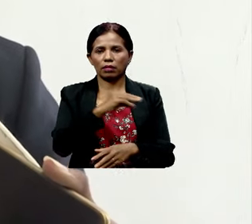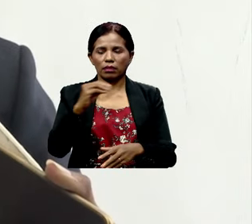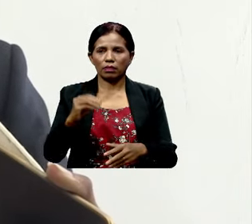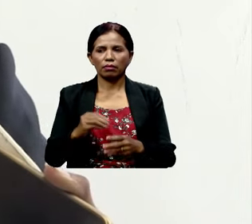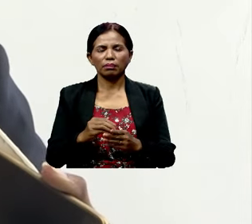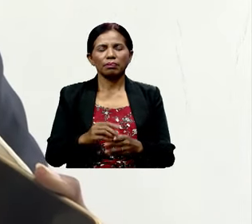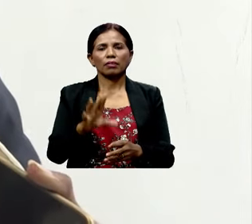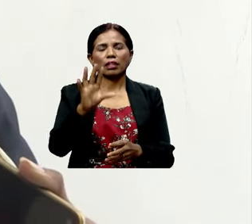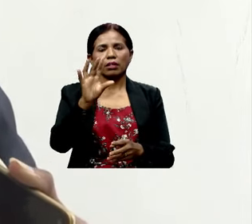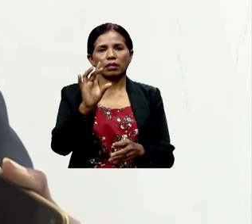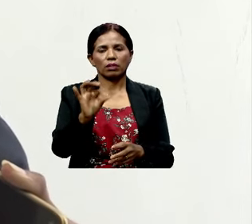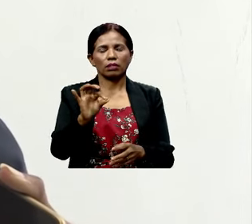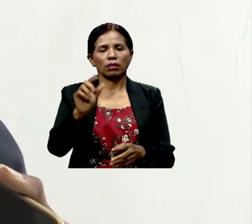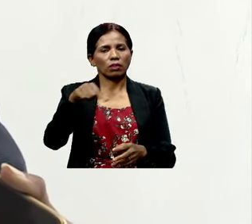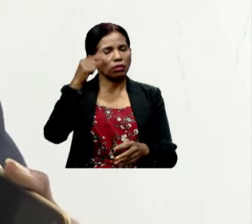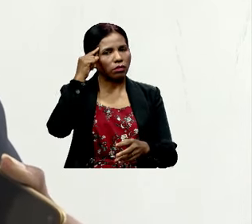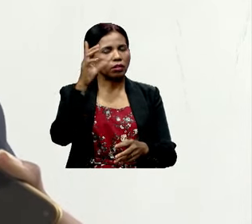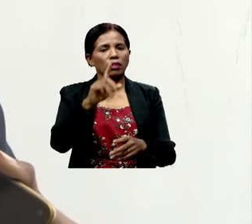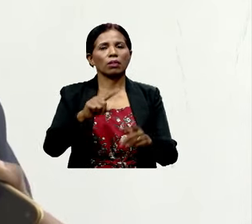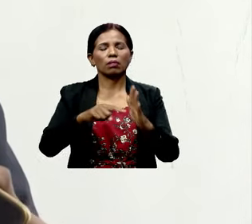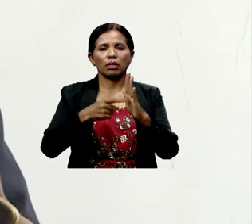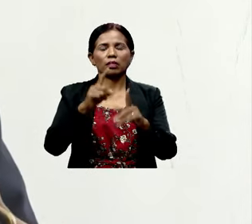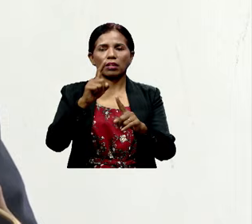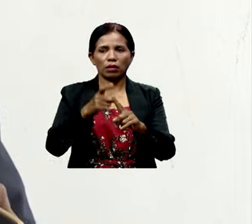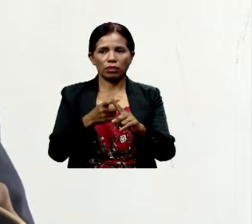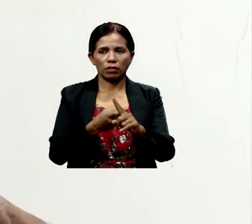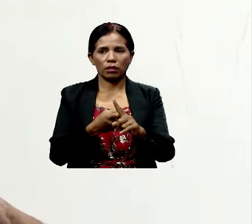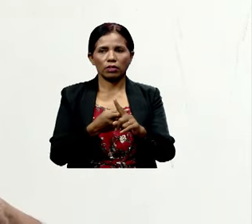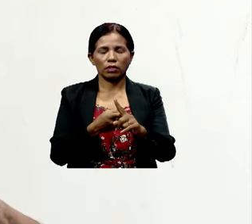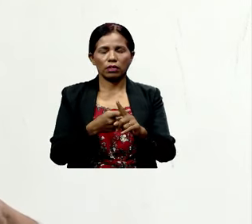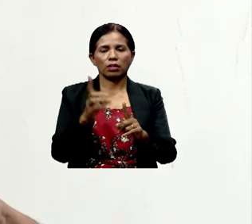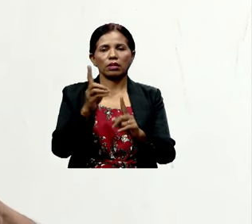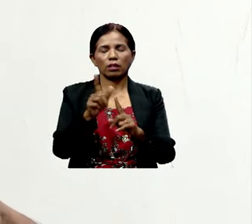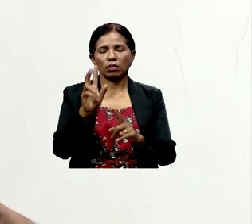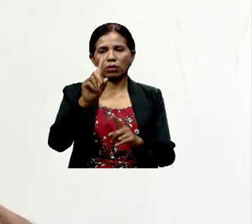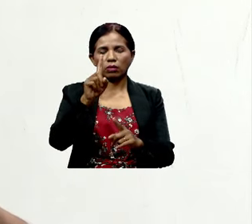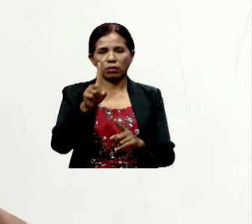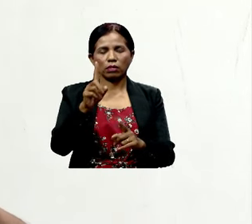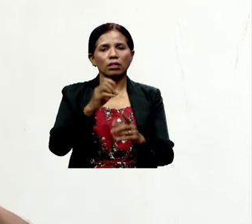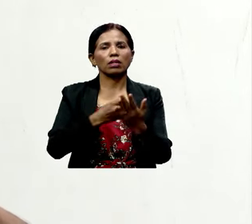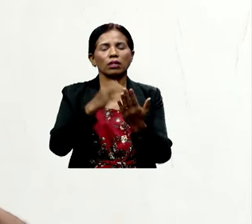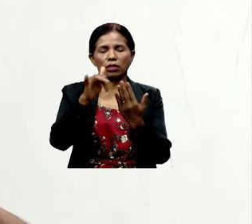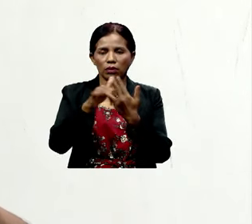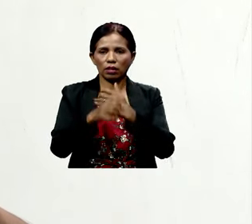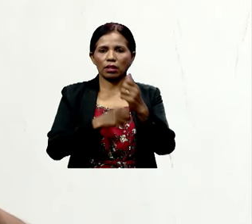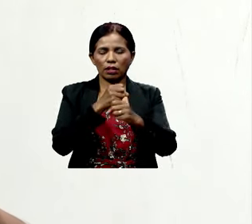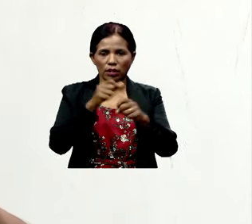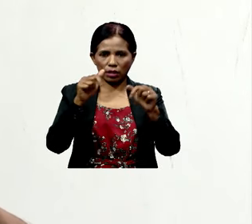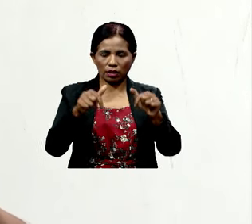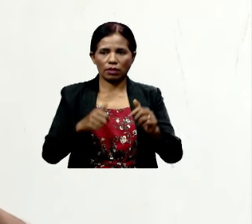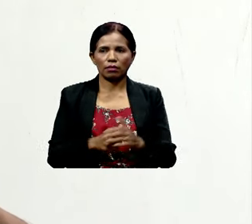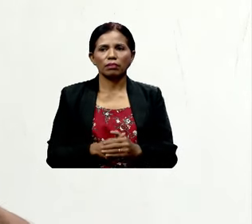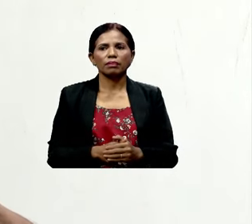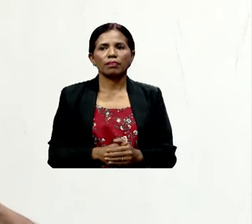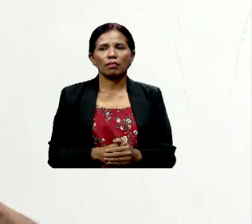No governo ni mandato a hui fulan dia 1 de julho tine dane iha dentro